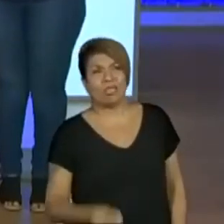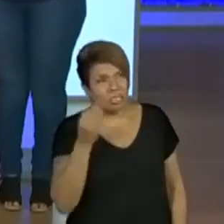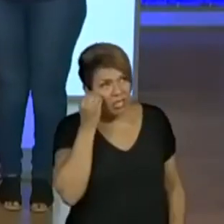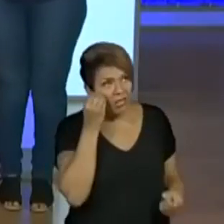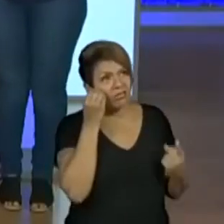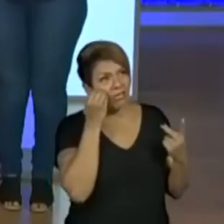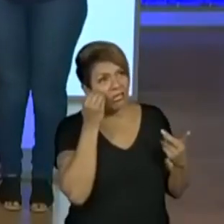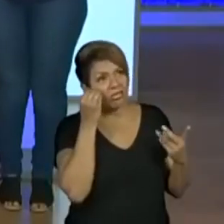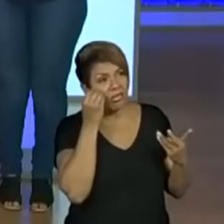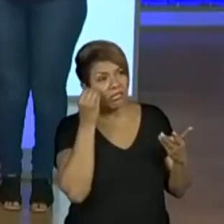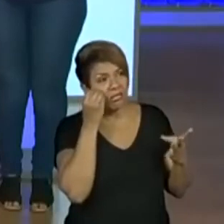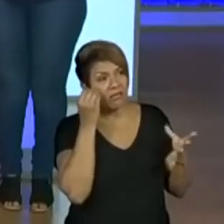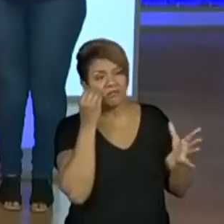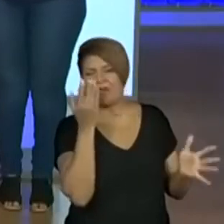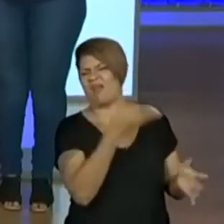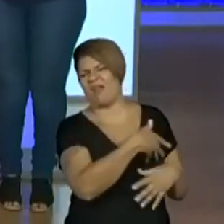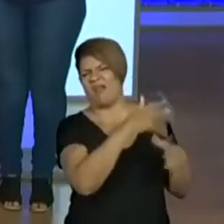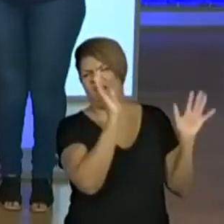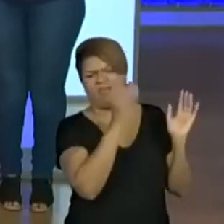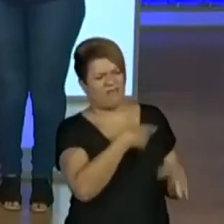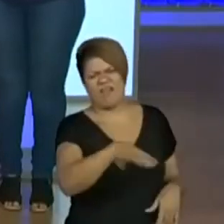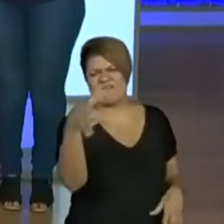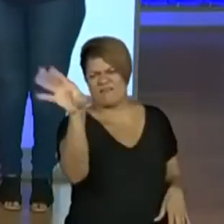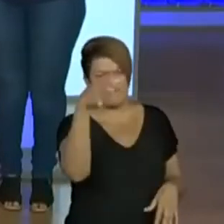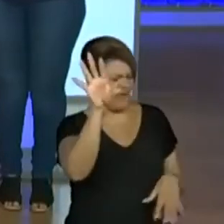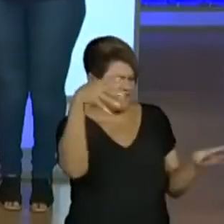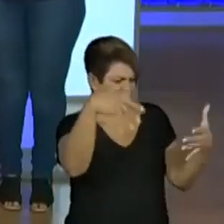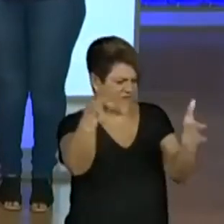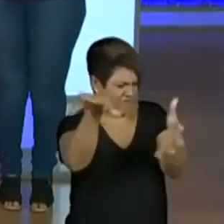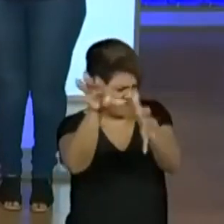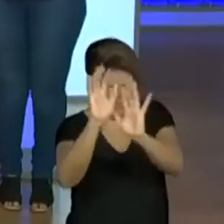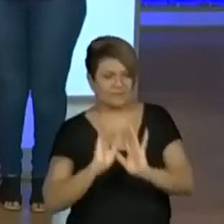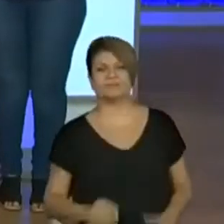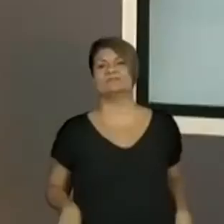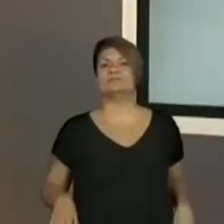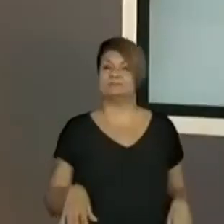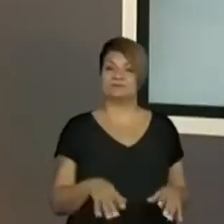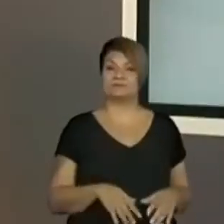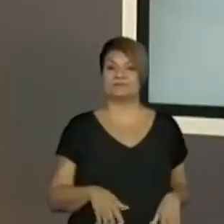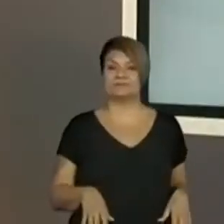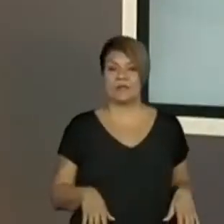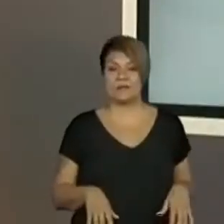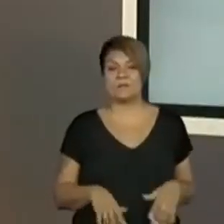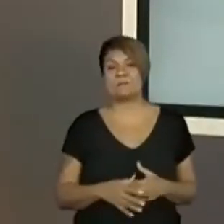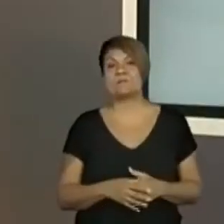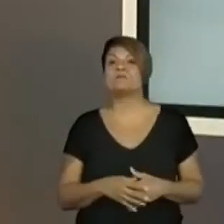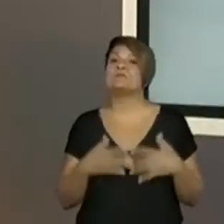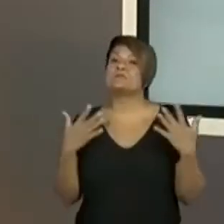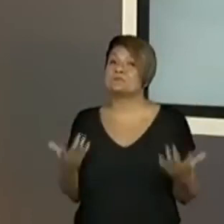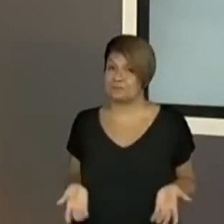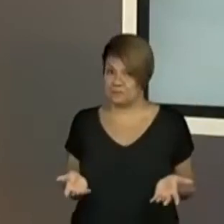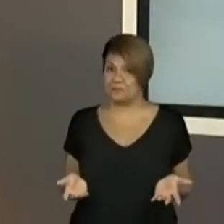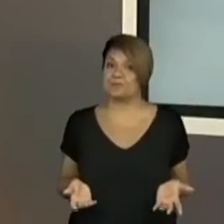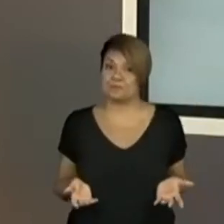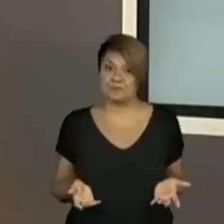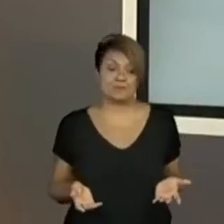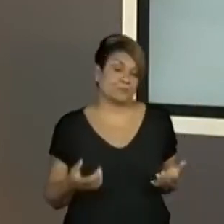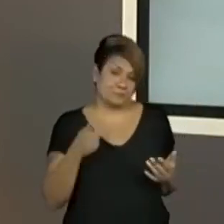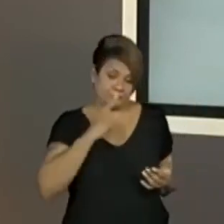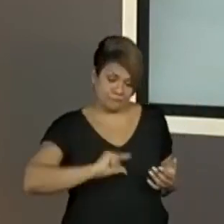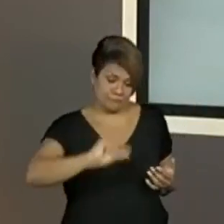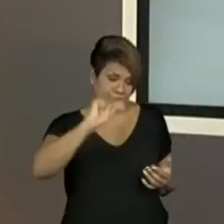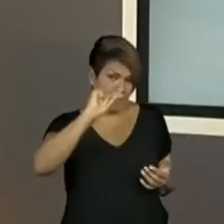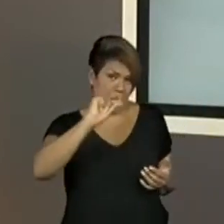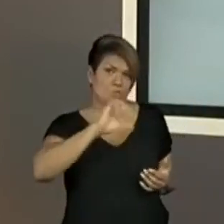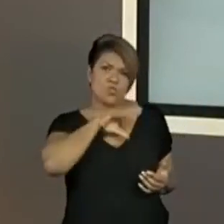tentando, suas intenções nunca são boas, vai embora. Pois é, até porque, olha só, ele é mago, ele não vai fazer algo